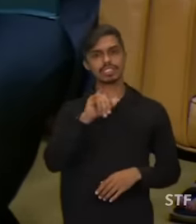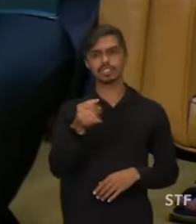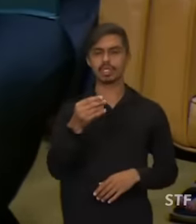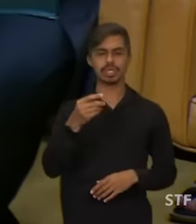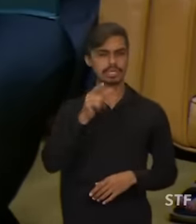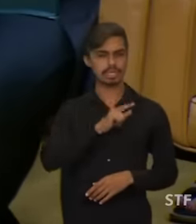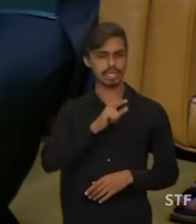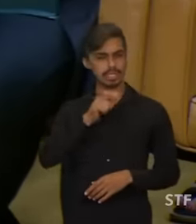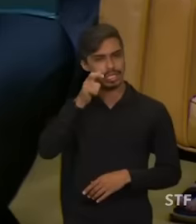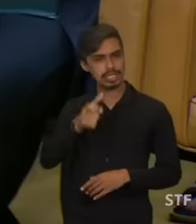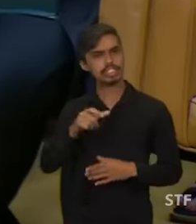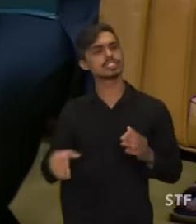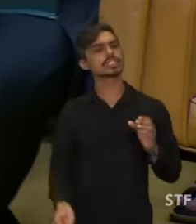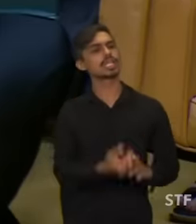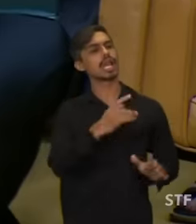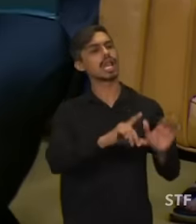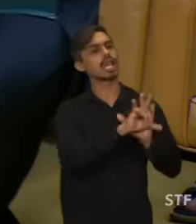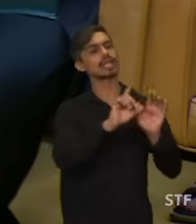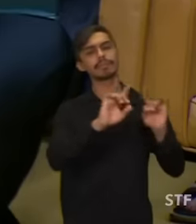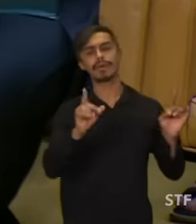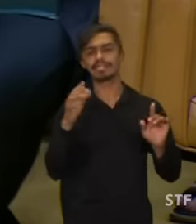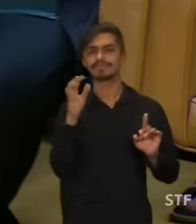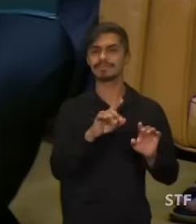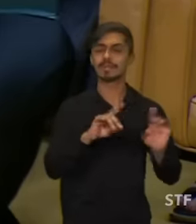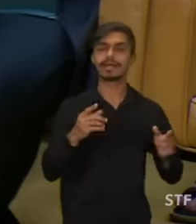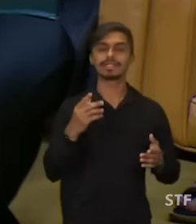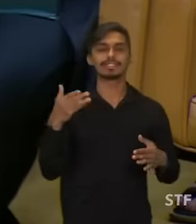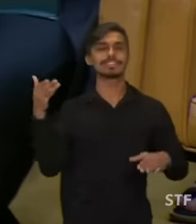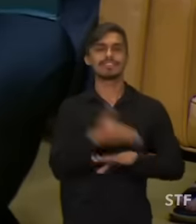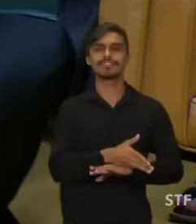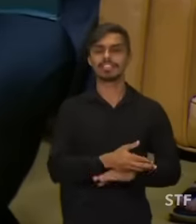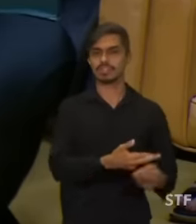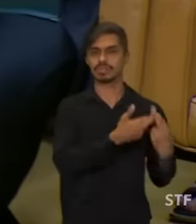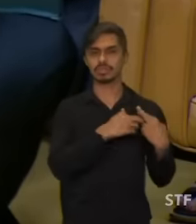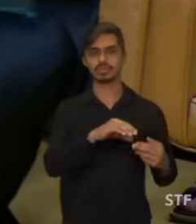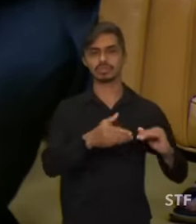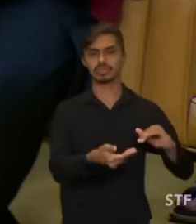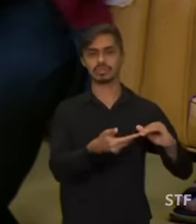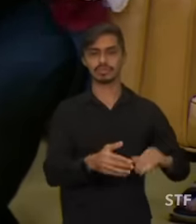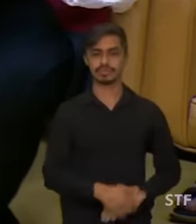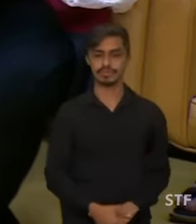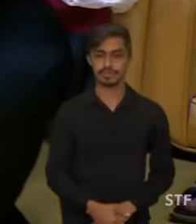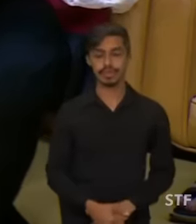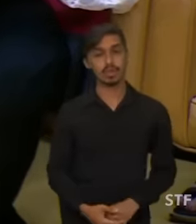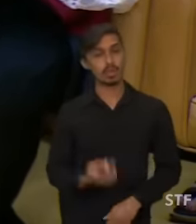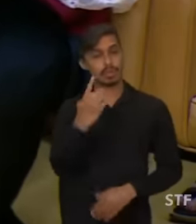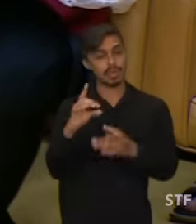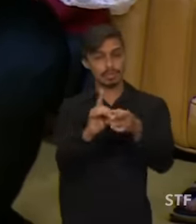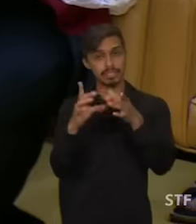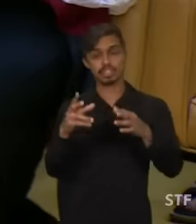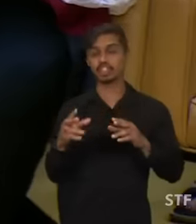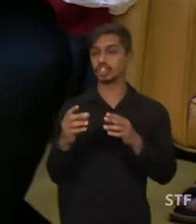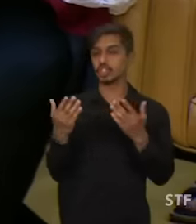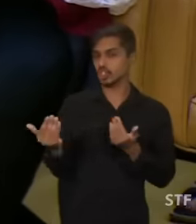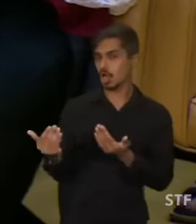de regulamentar a lei, invadiu aí a seara do Congresso Nacional. Tá? Uma democracia jovem e que está